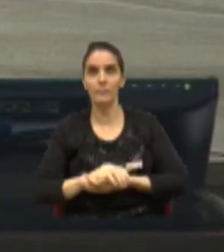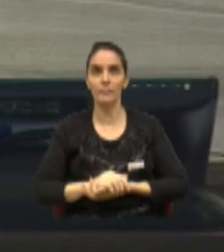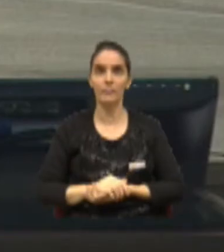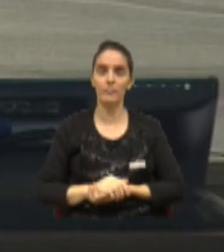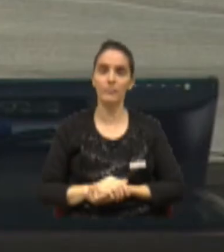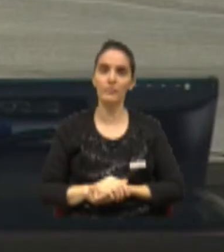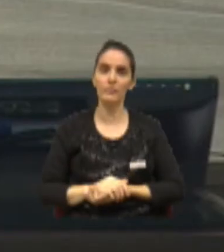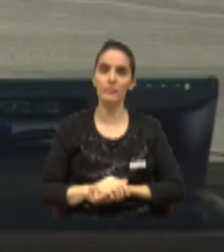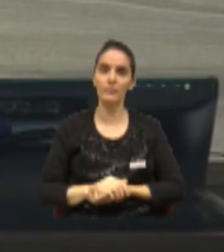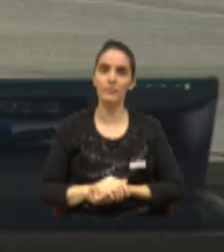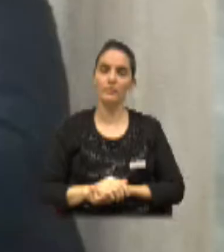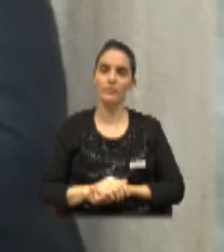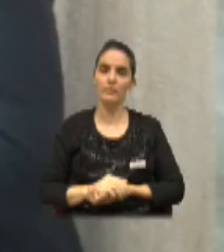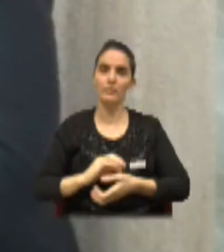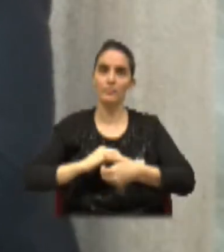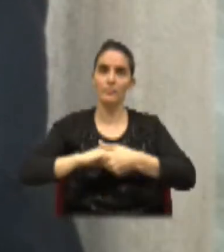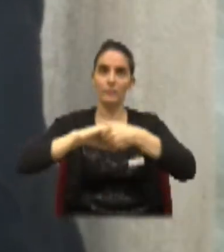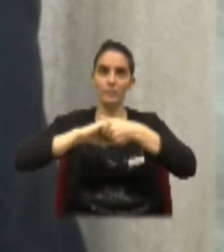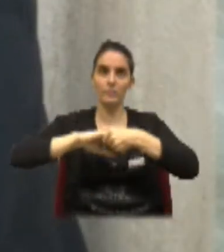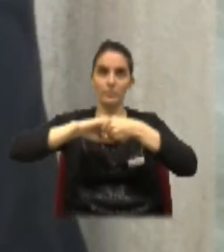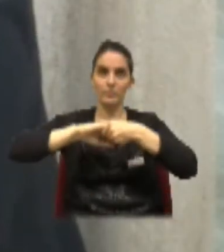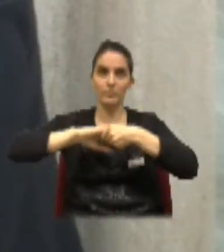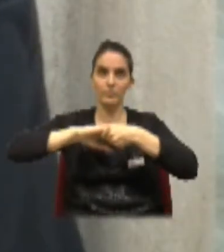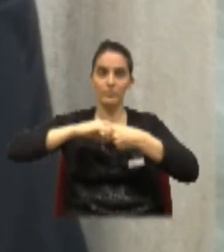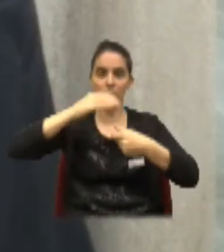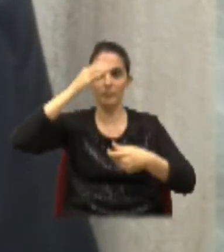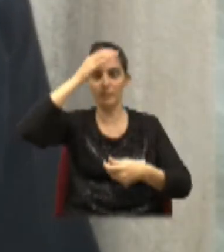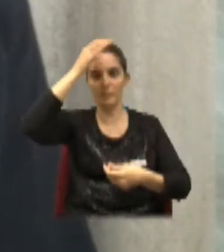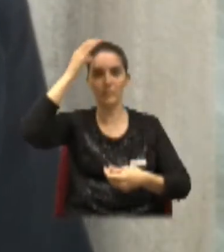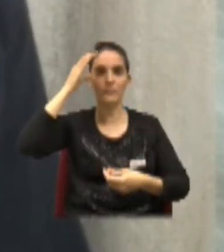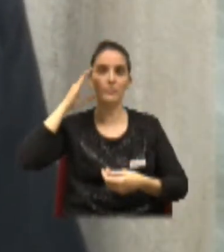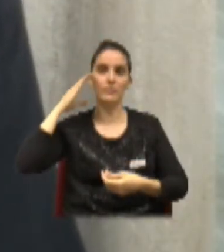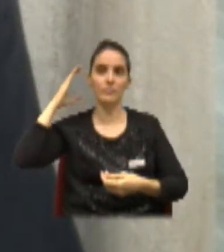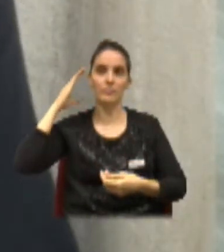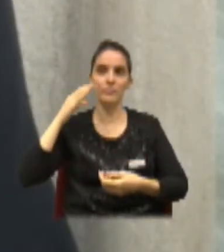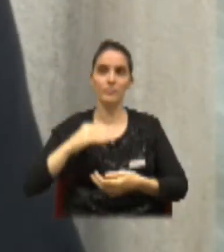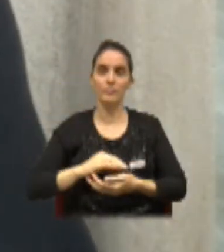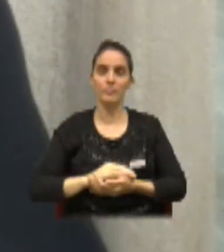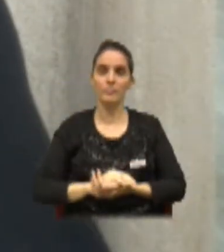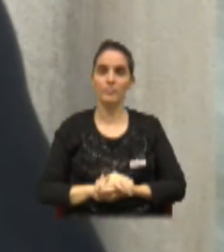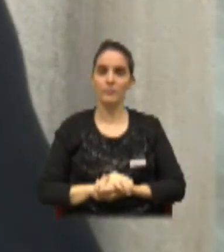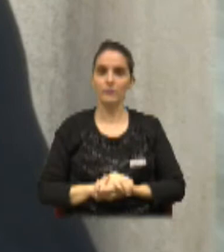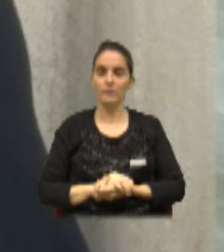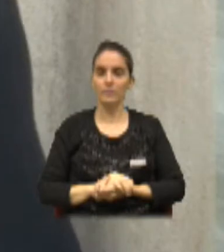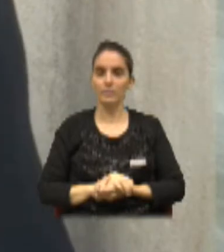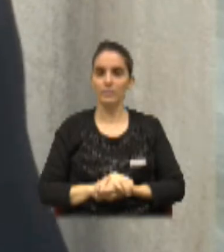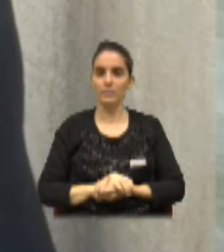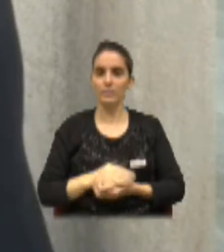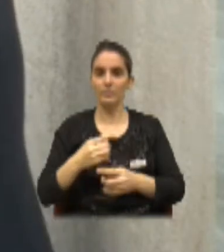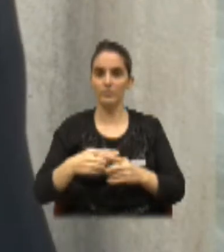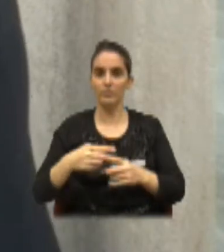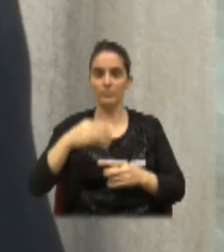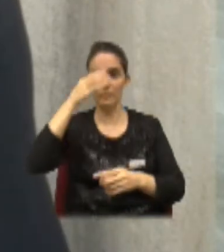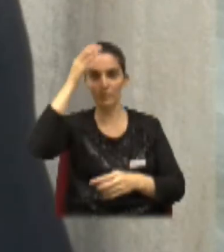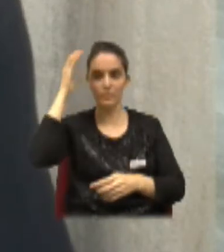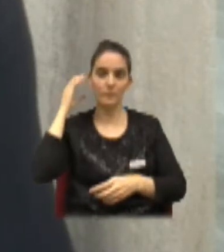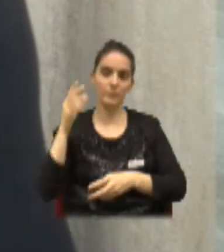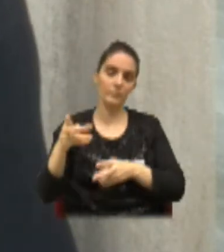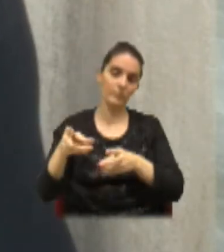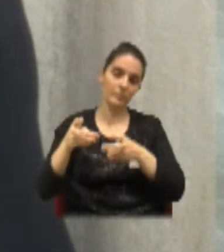Quero parabenizar a vereadora, doutora Carolina Pontes, que teve um olhar extremamente